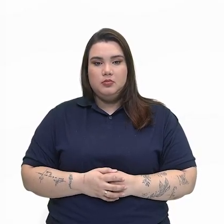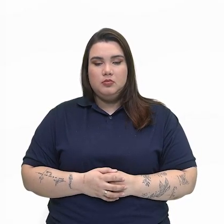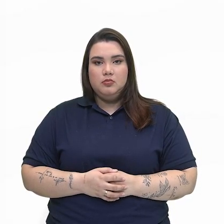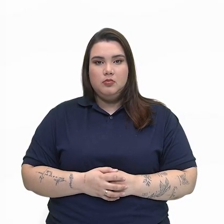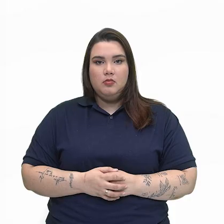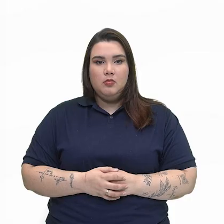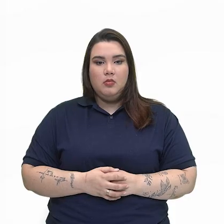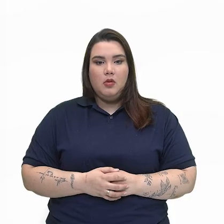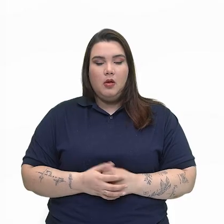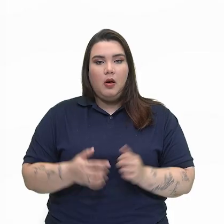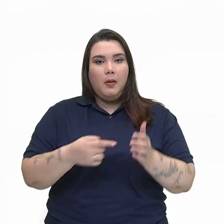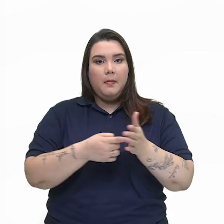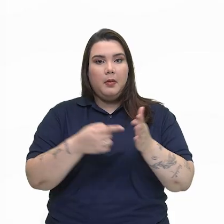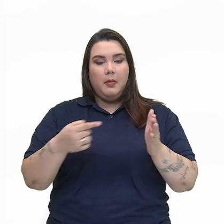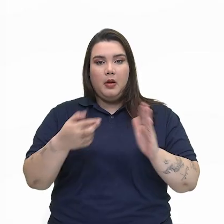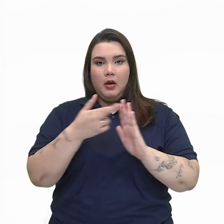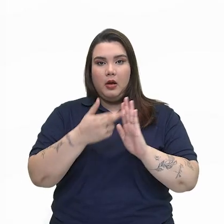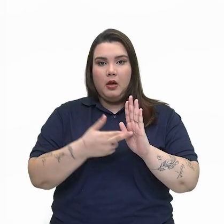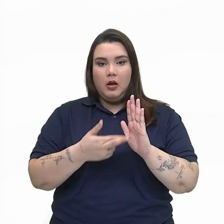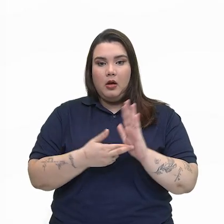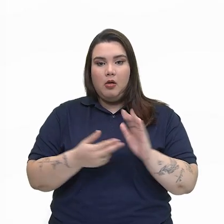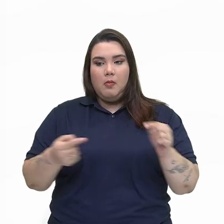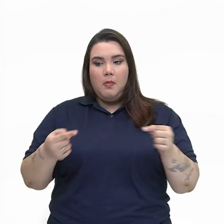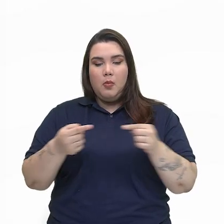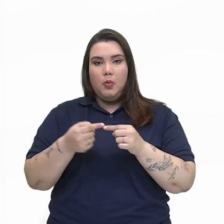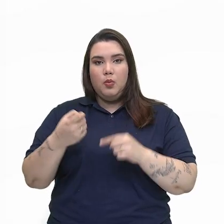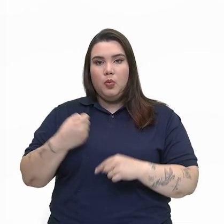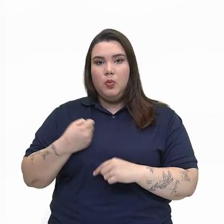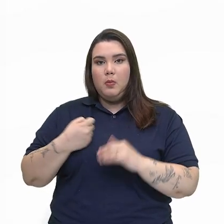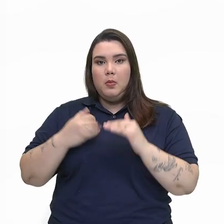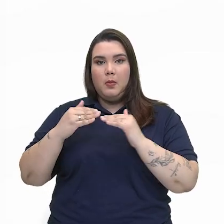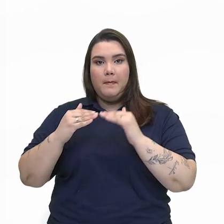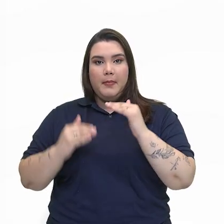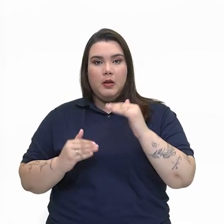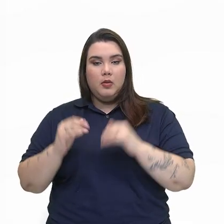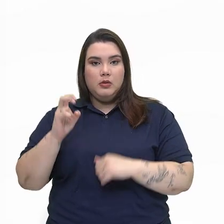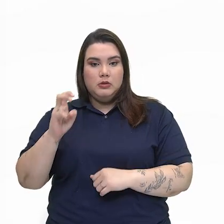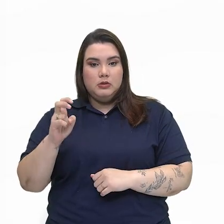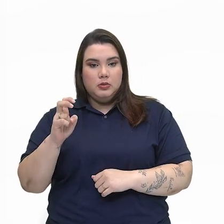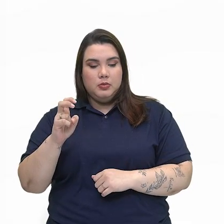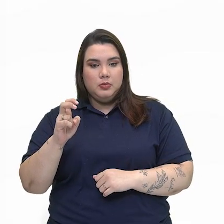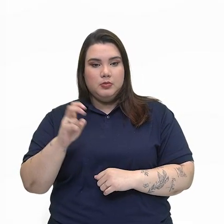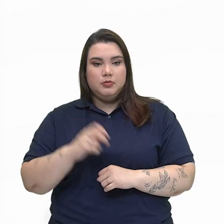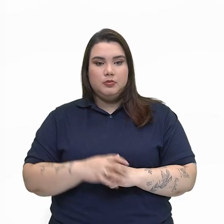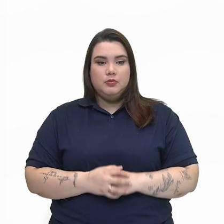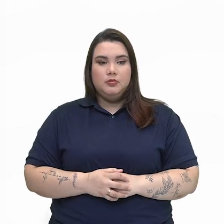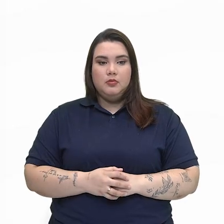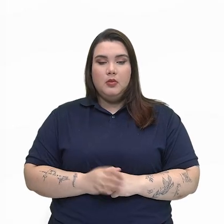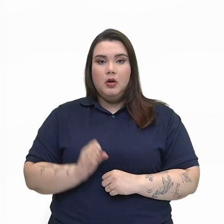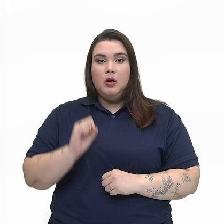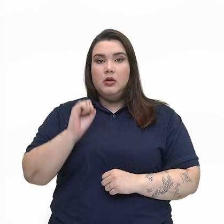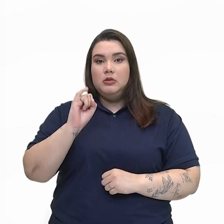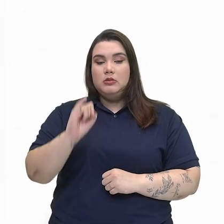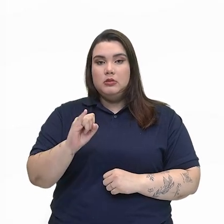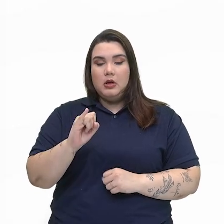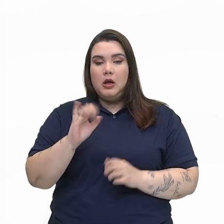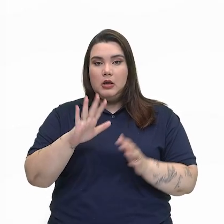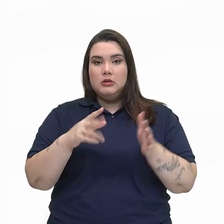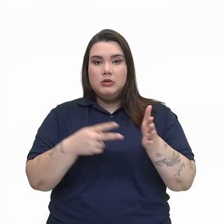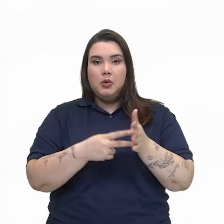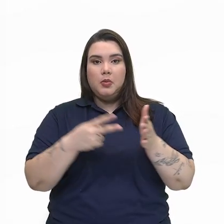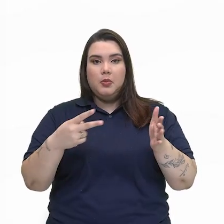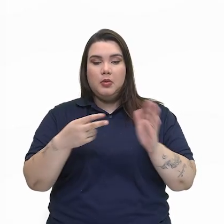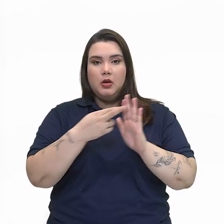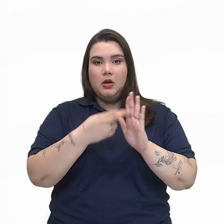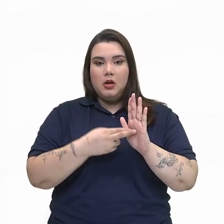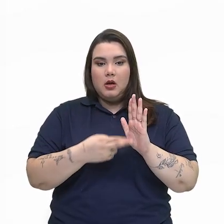for menor que 5. O último algarismo de interesse é mantido. Se o algarismo